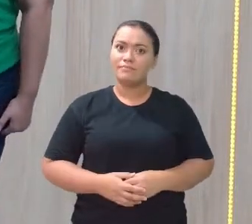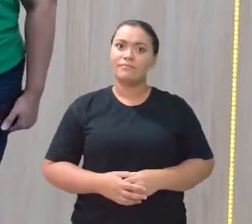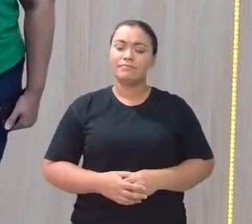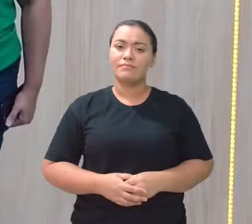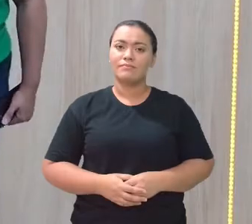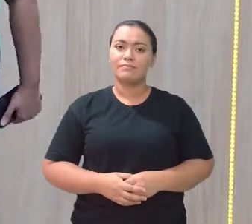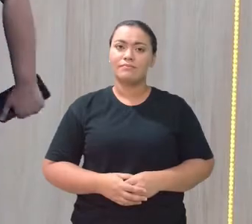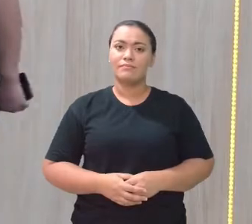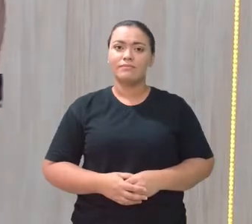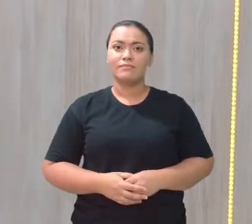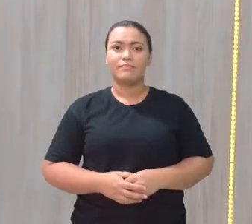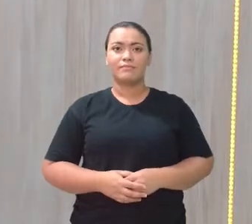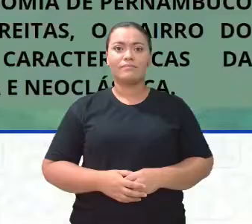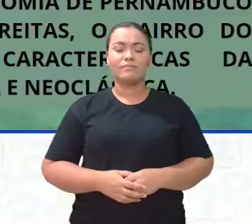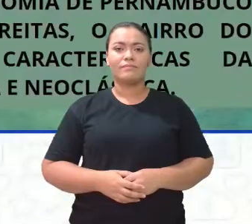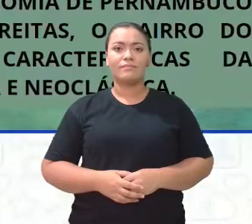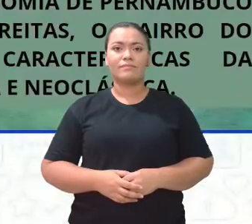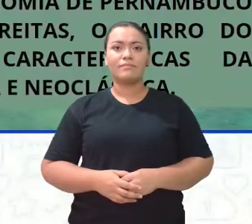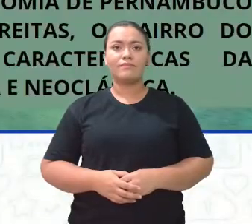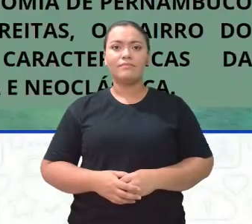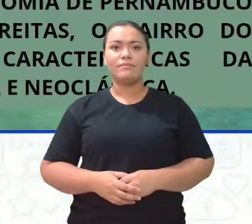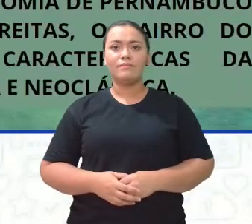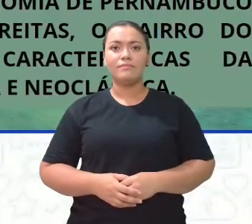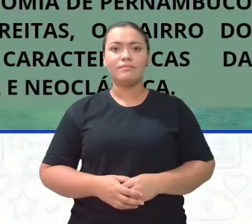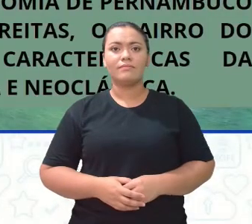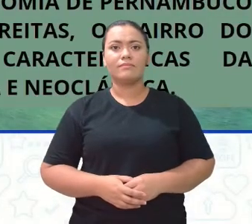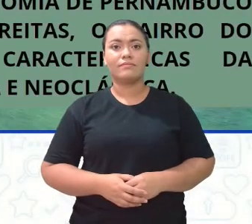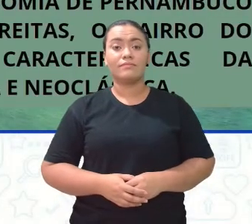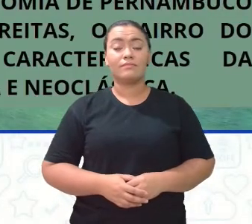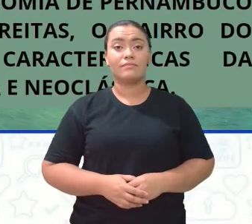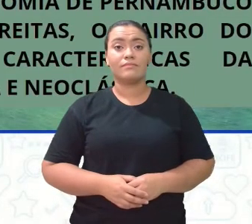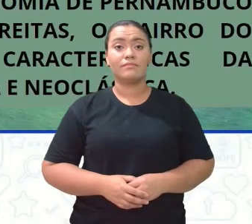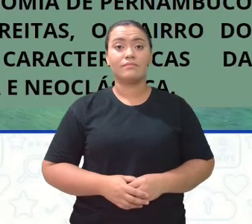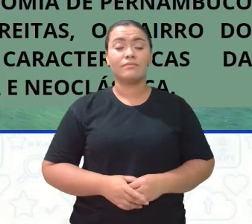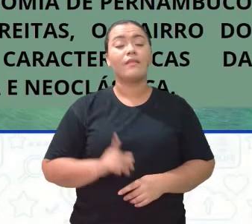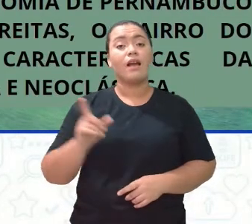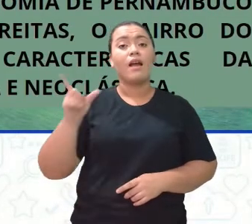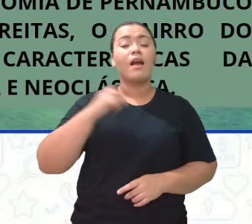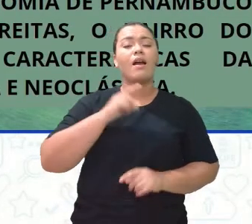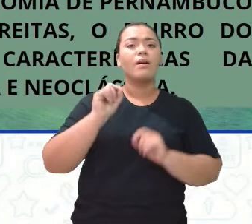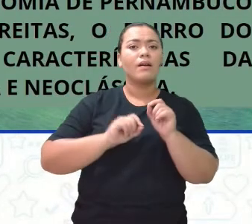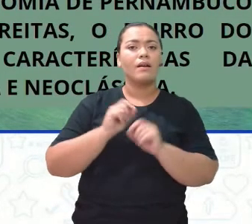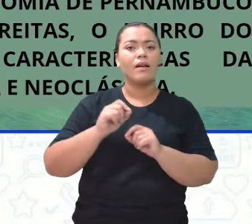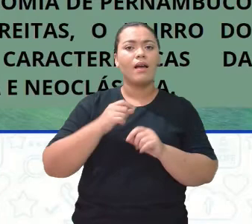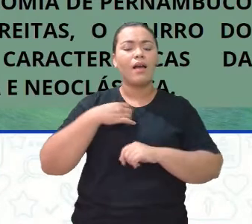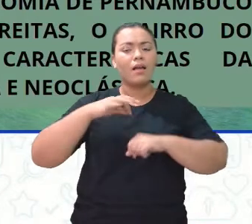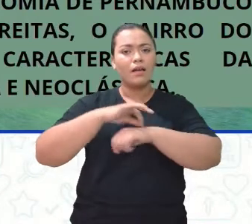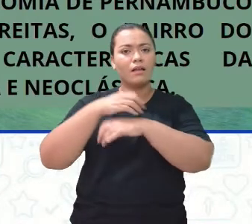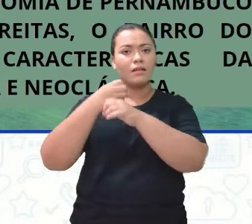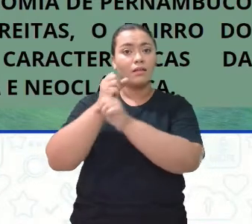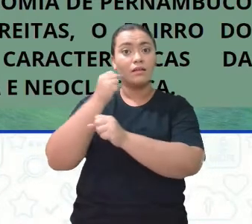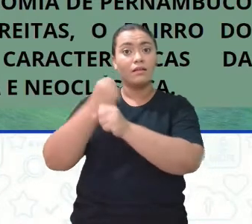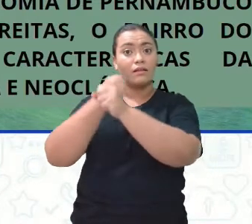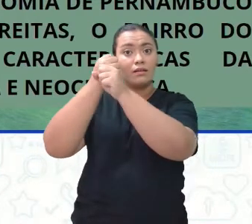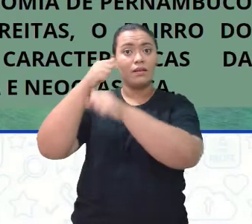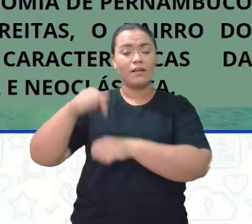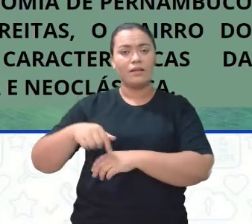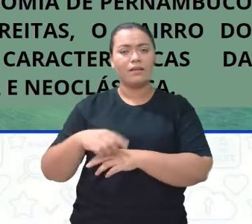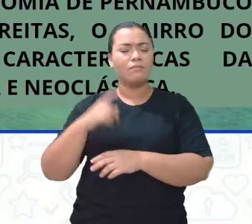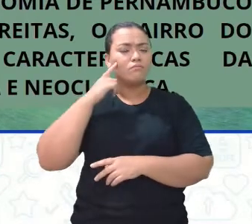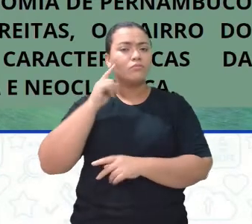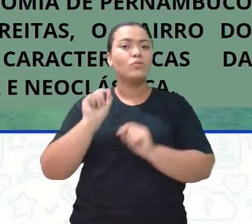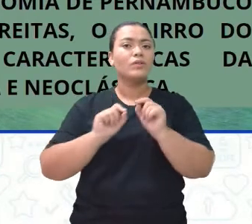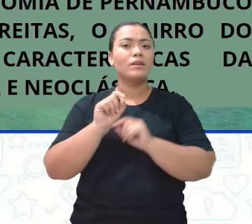Olha aí, a arquitetura de Recife. Aí eu coloquei assim de cara a orla de Boa